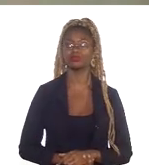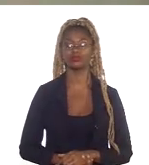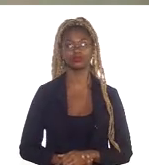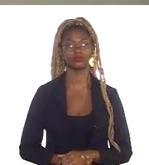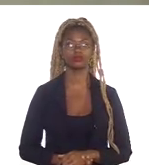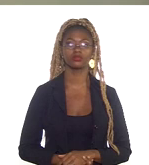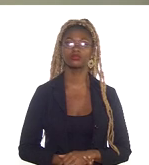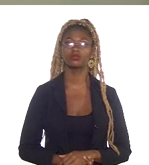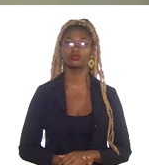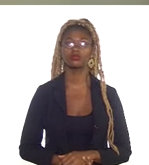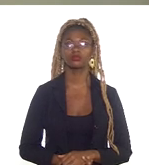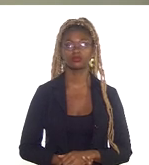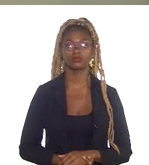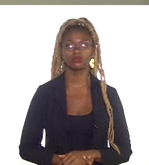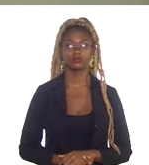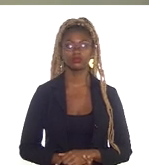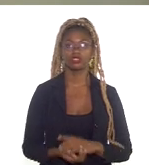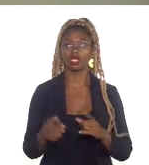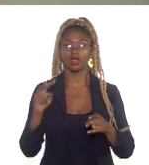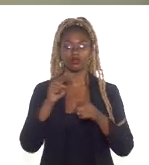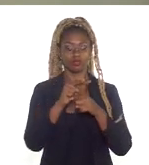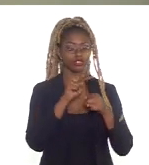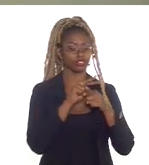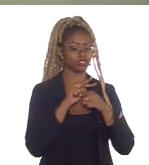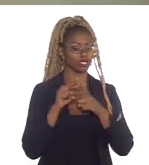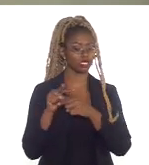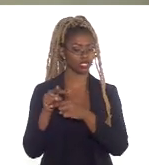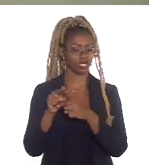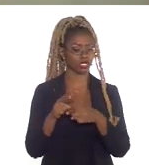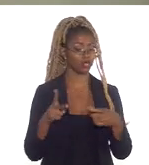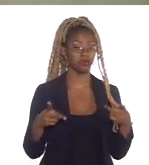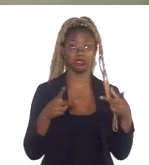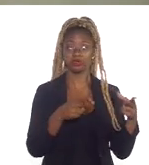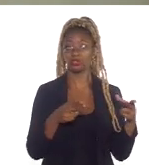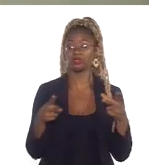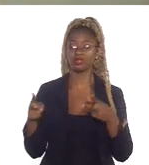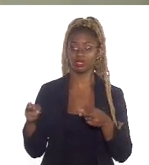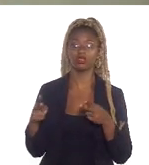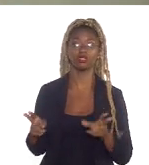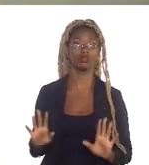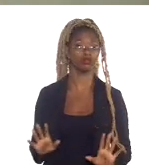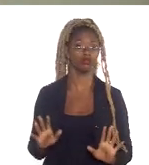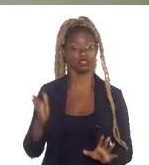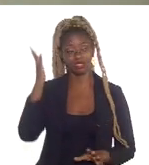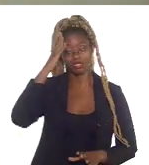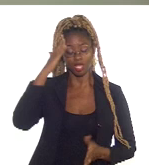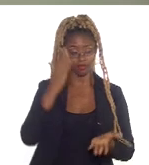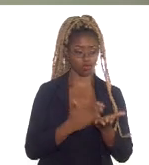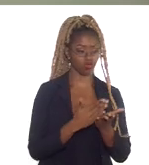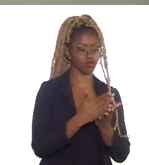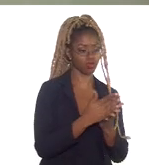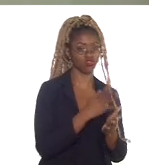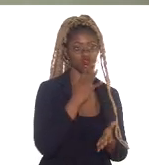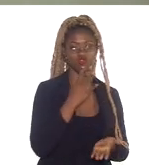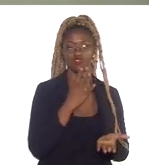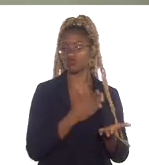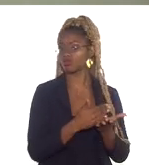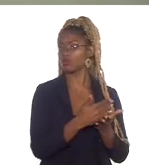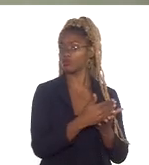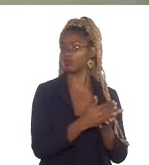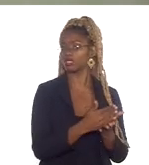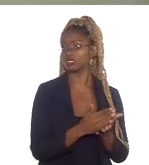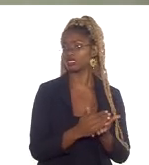A fiscalização é a mesmíssima coisa. Você sabe como começa, por isso tem um plano de trabalho.